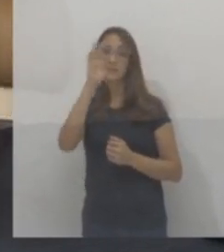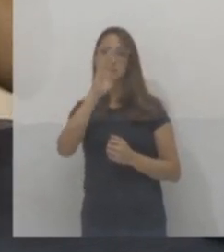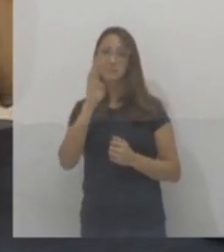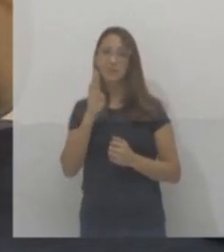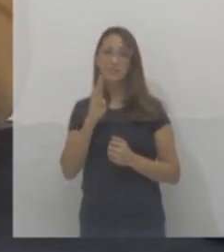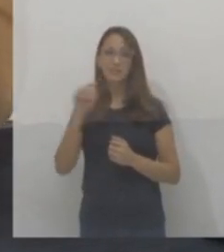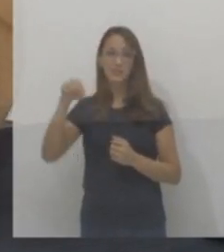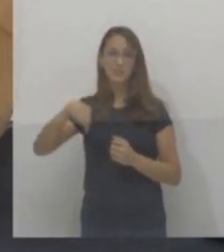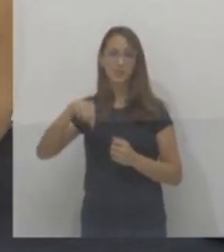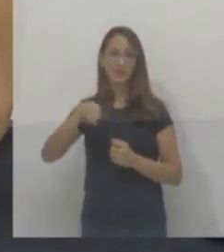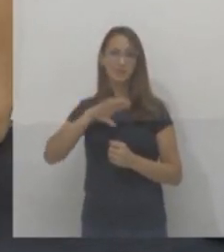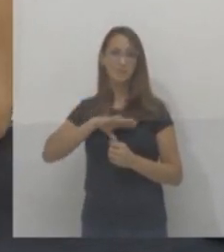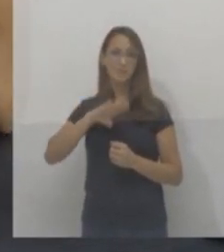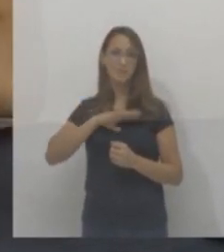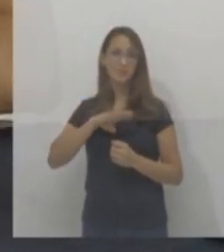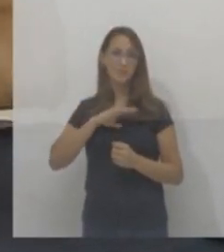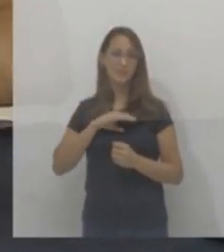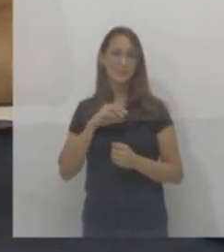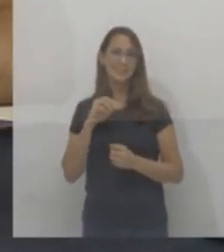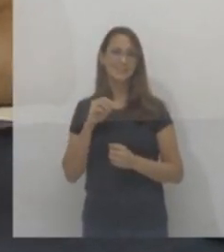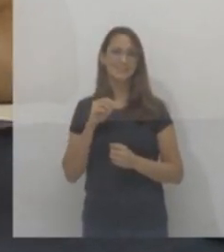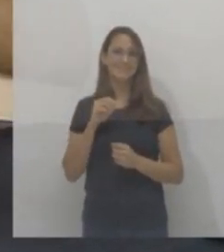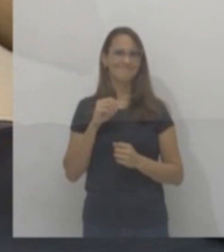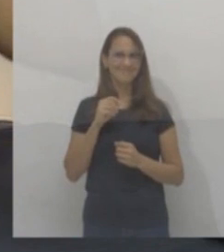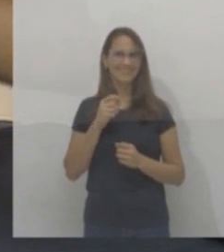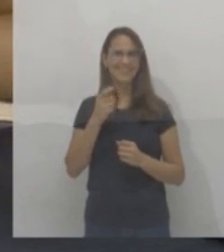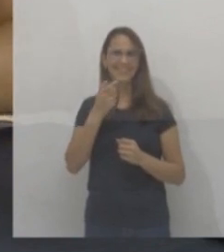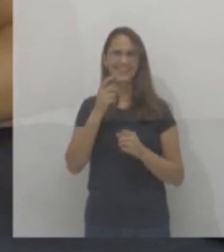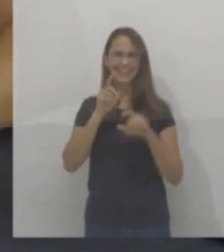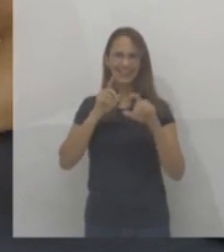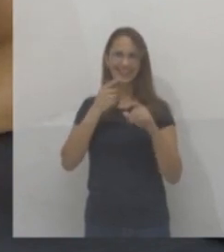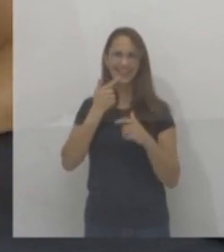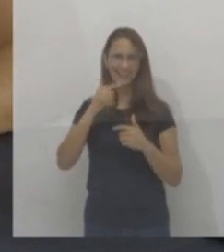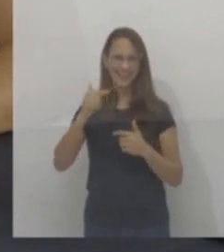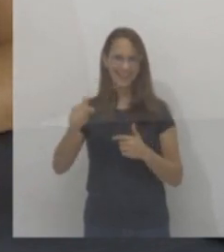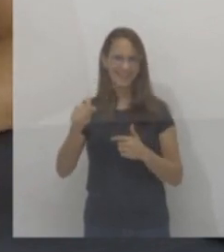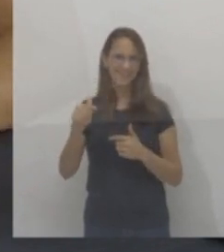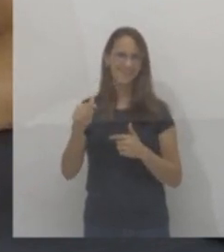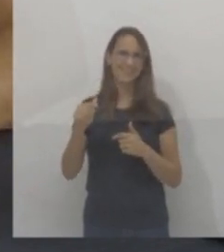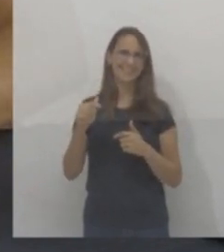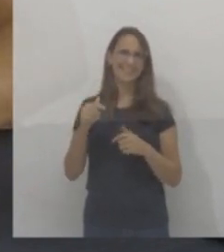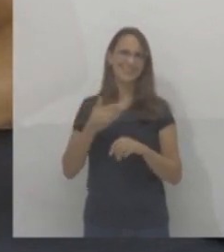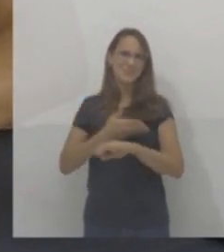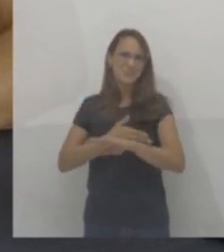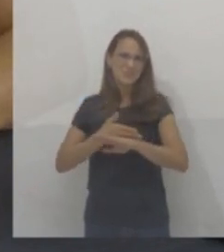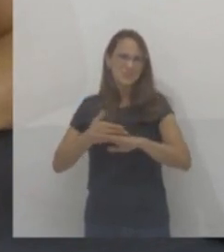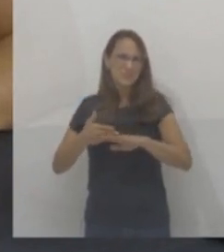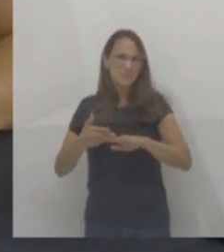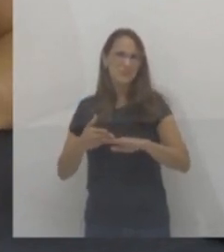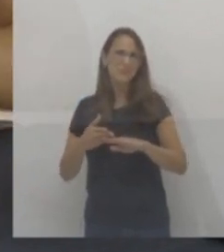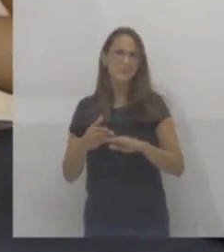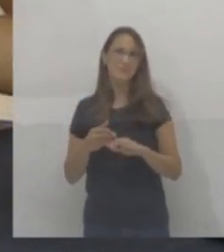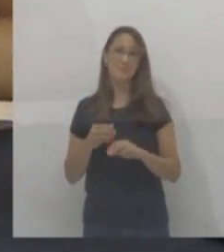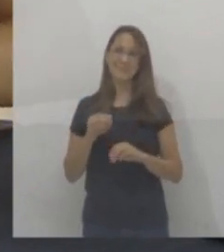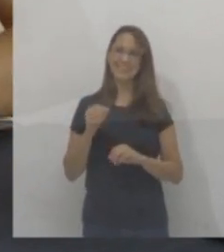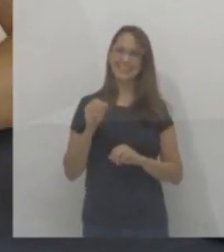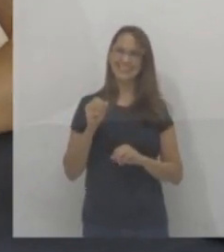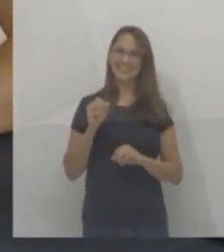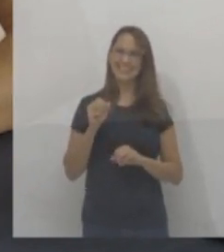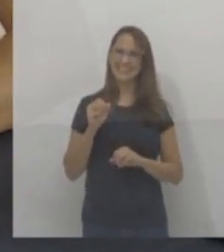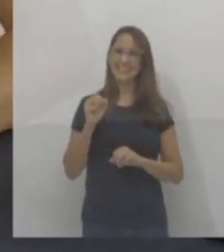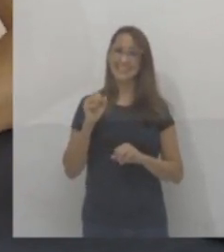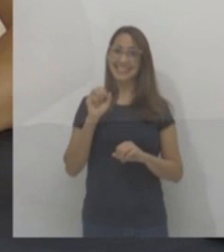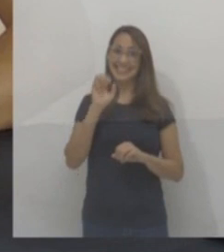só que nós temos um cacuete na língua portuguesa. Tá? A gente costuma dizer assim, e se tal coisa... Olha só. A gente diz